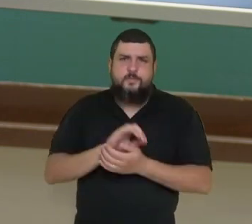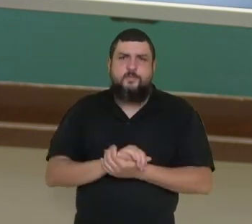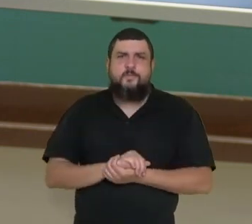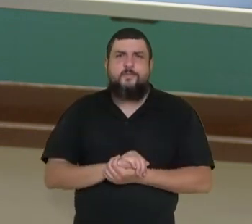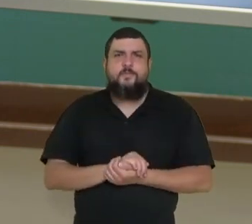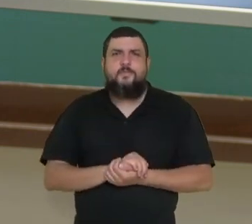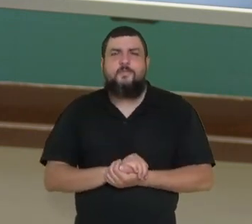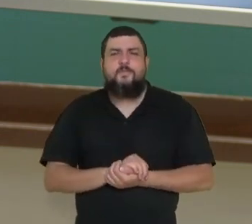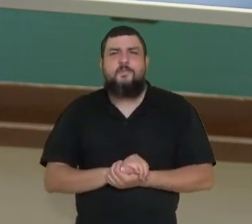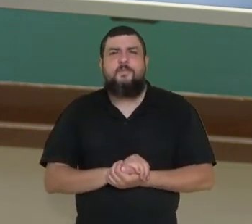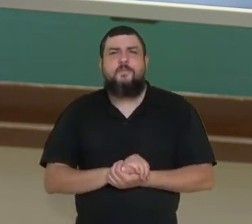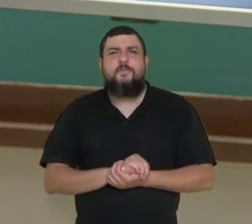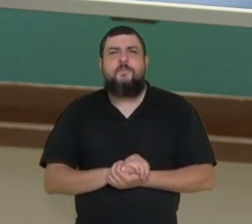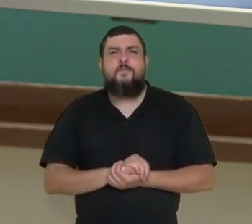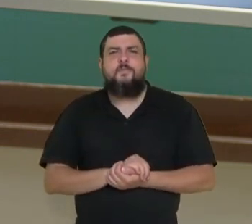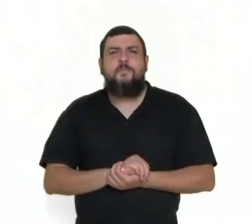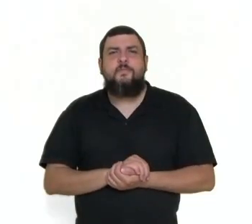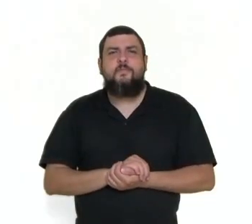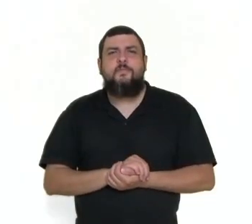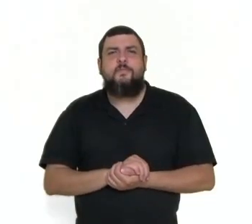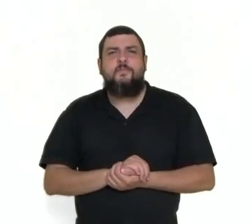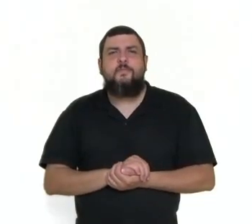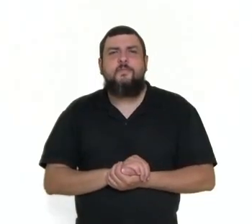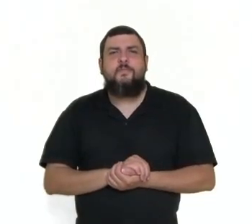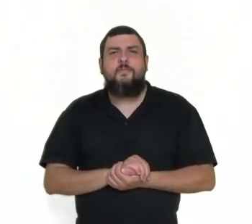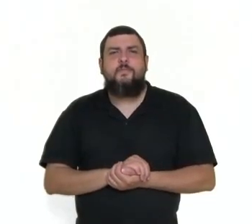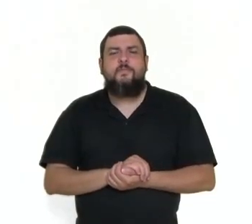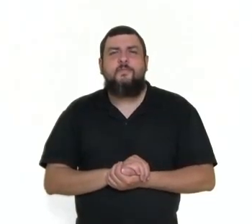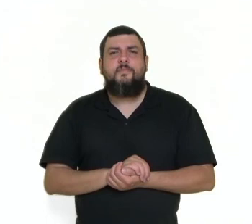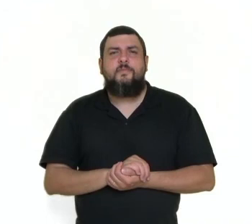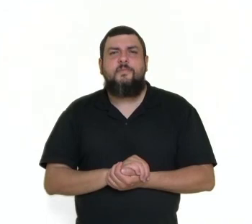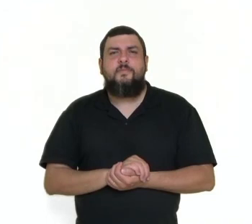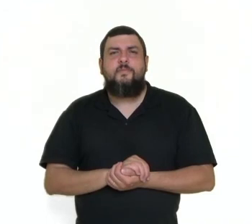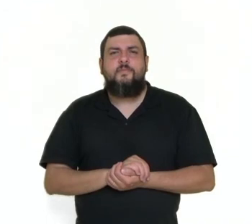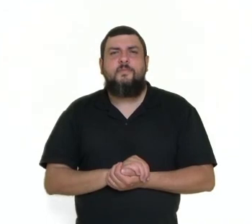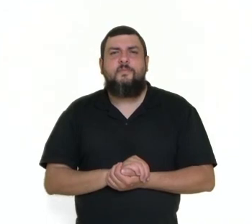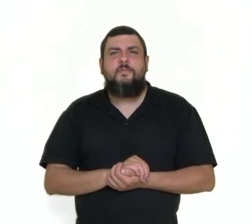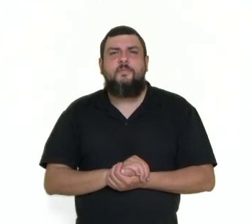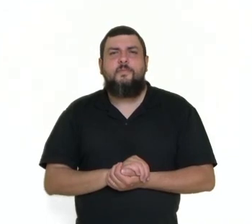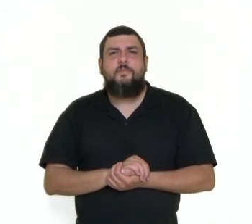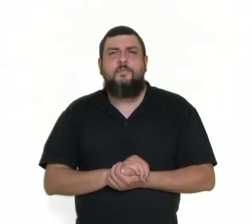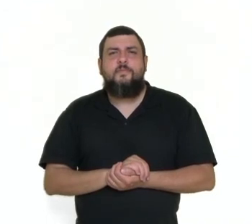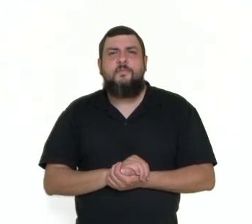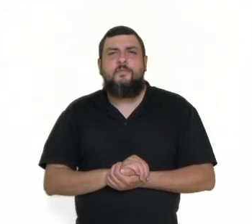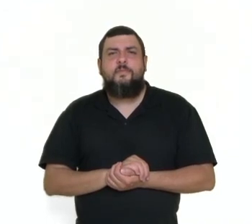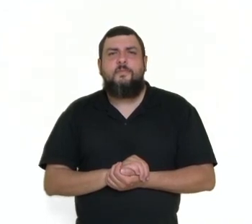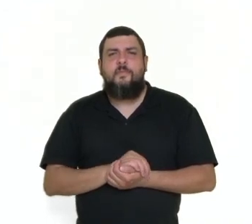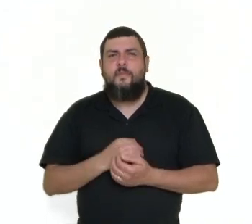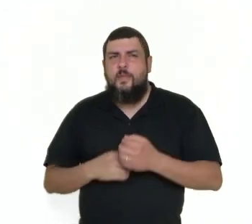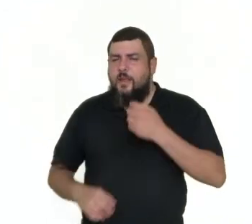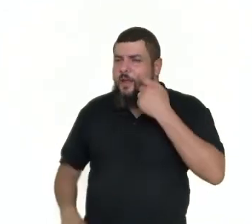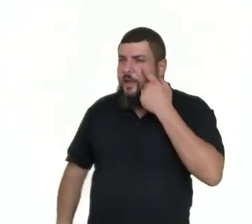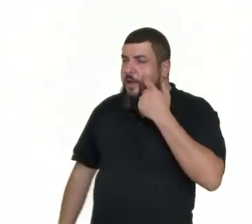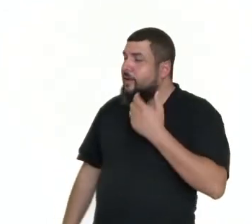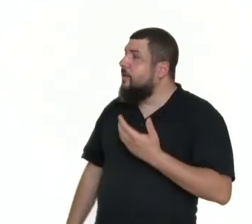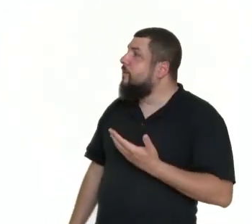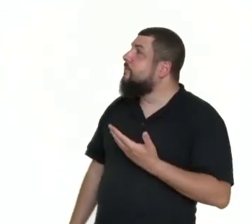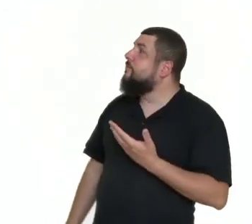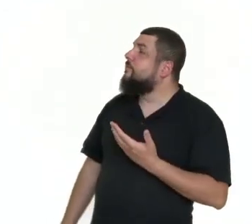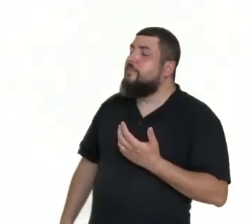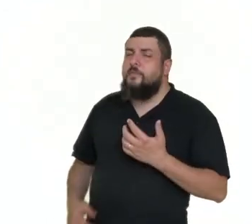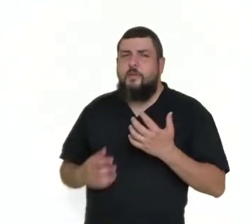certo? Então vejam bem. Aqui a gente tem uma solicitação para fazer uma reflexão, né? E para